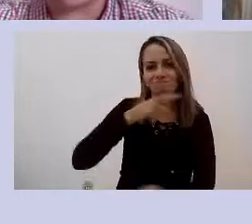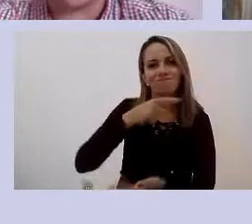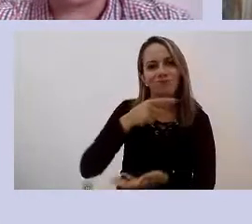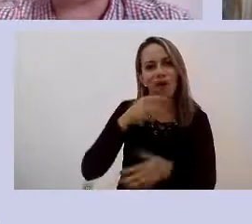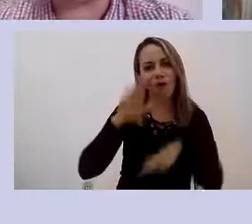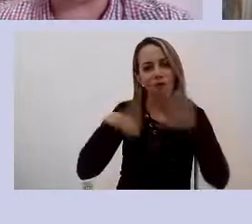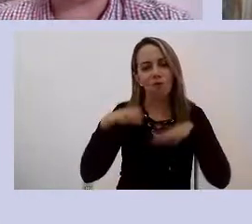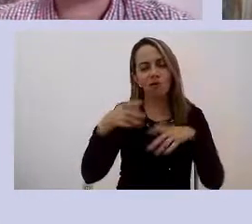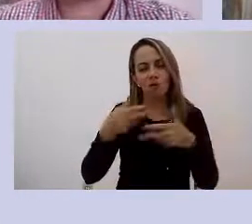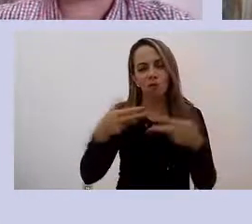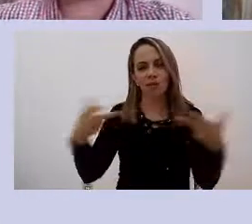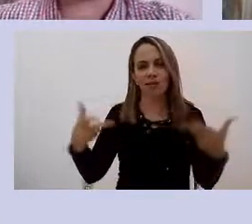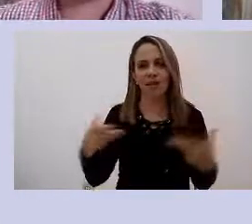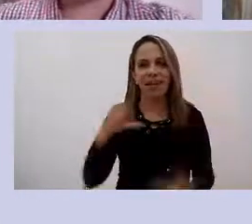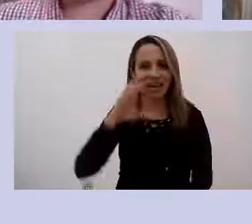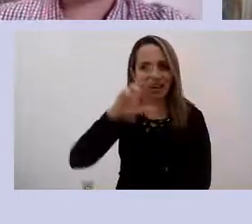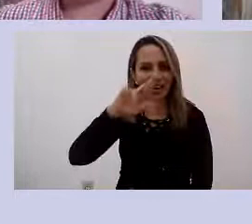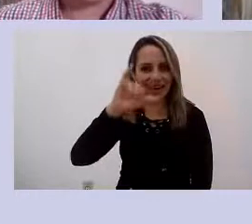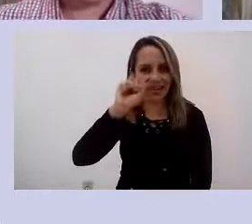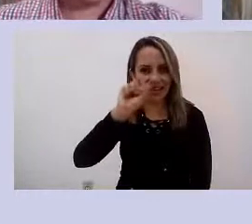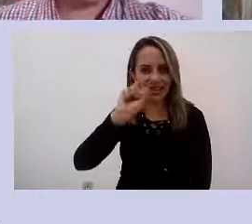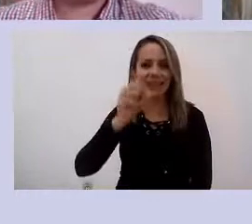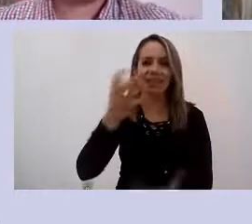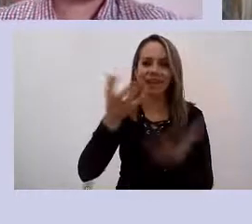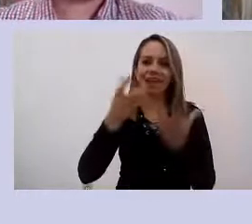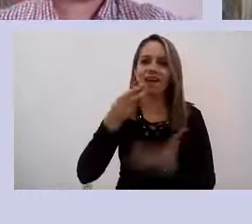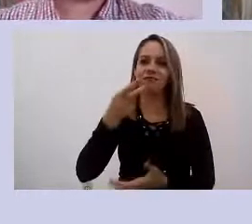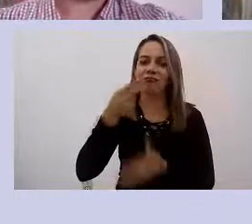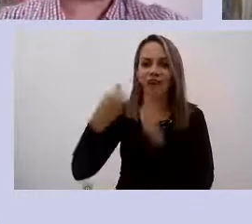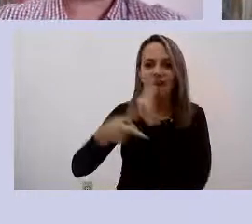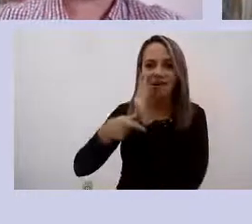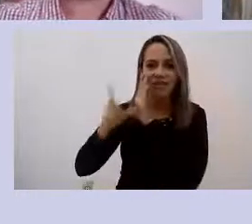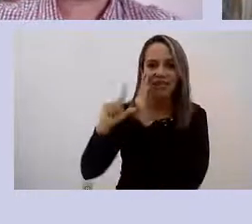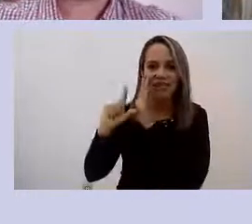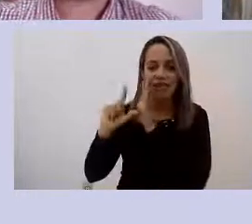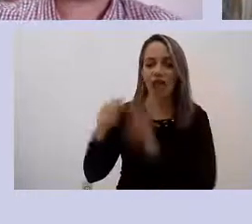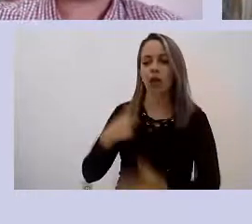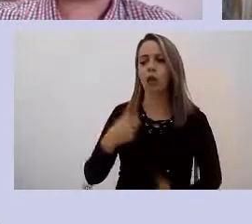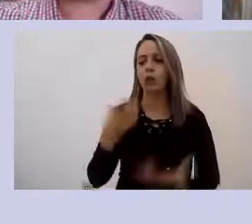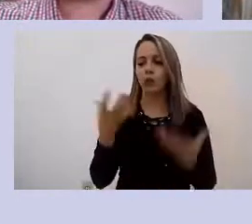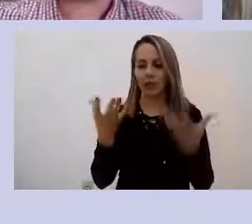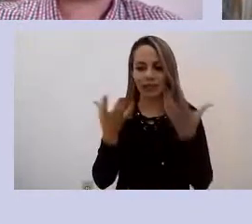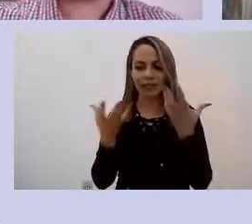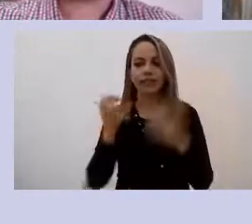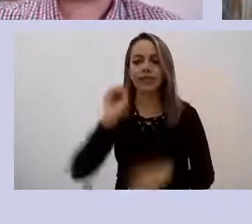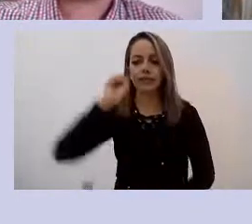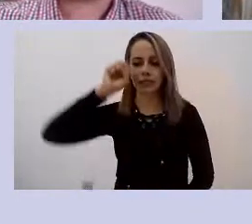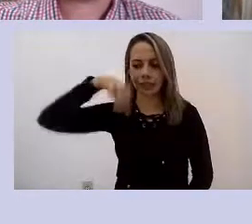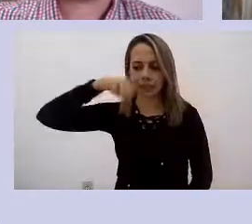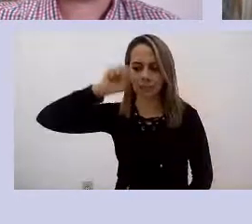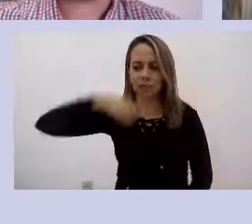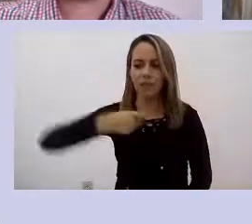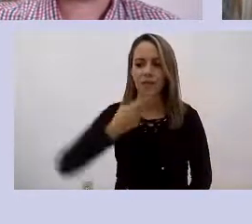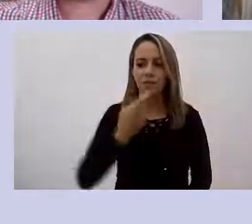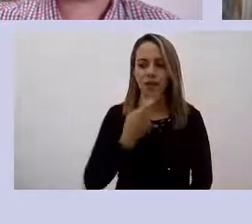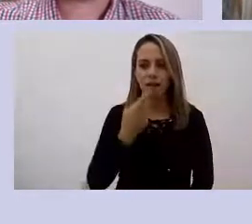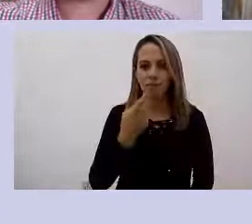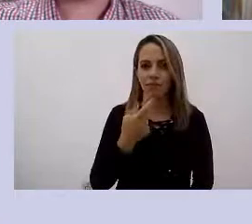comentário antes? Eu queria fazer um comentário, né? Não vou finalizar ainda.